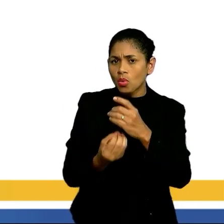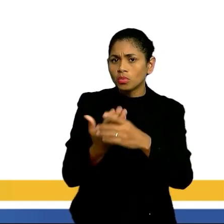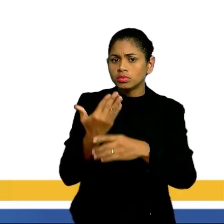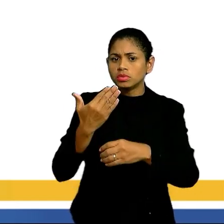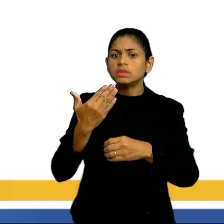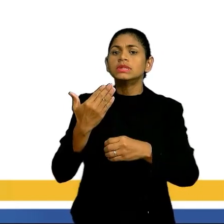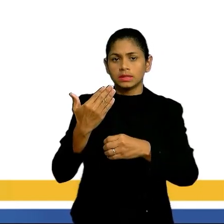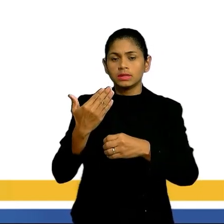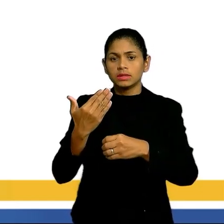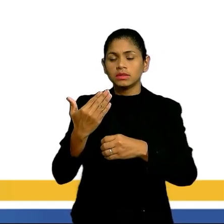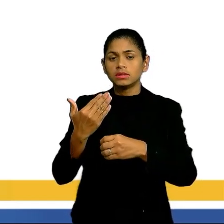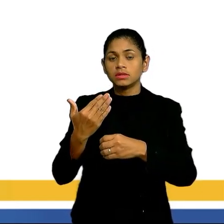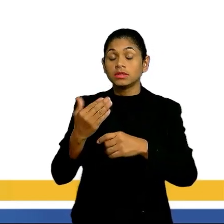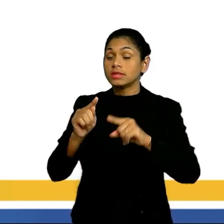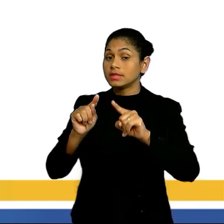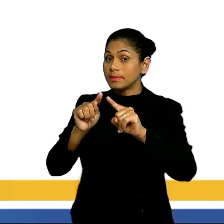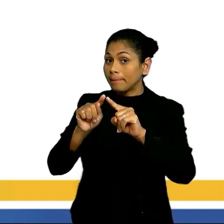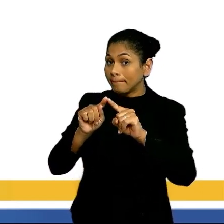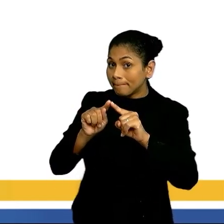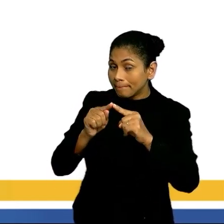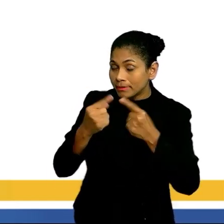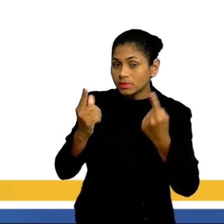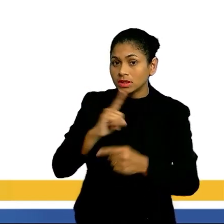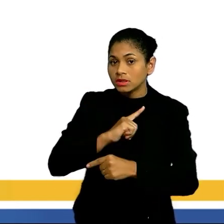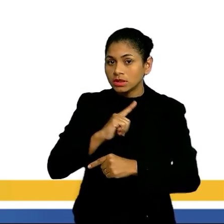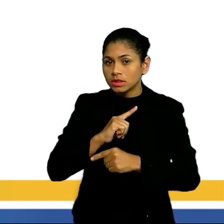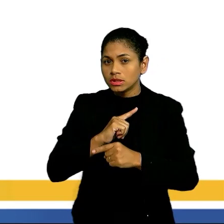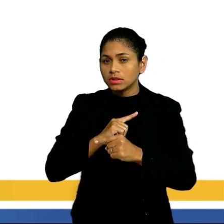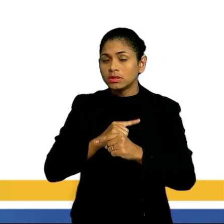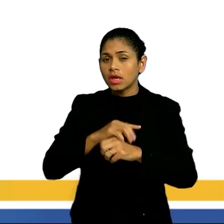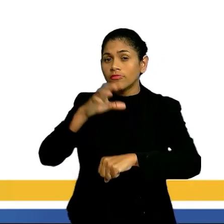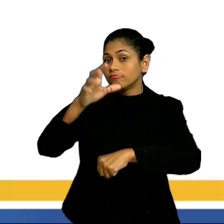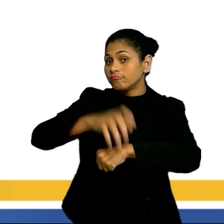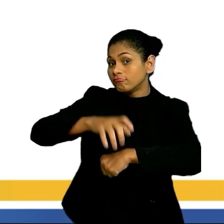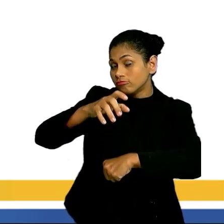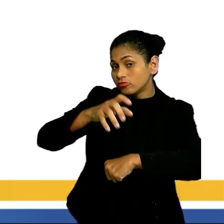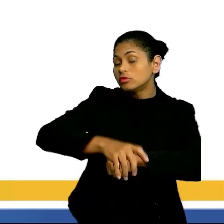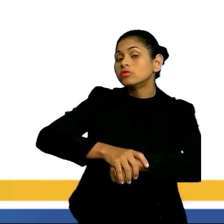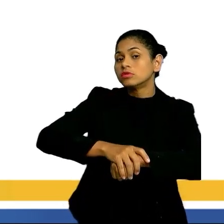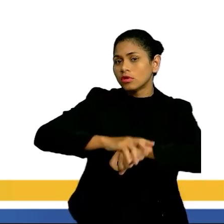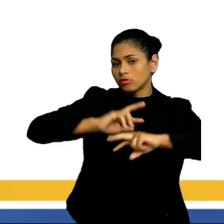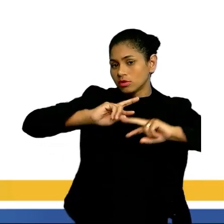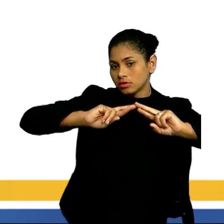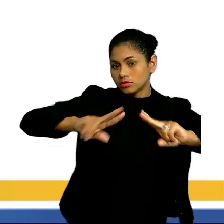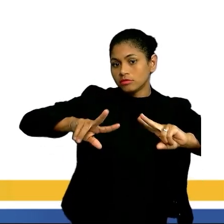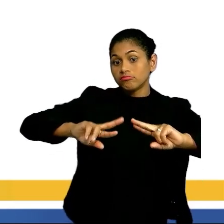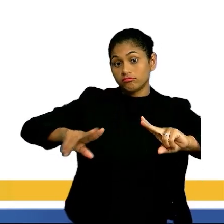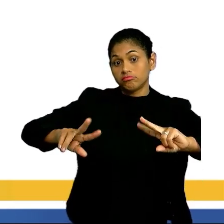desempenham funções diferentes, sendo chamada de divergência